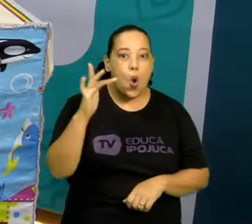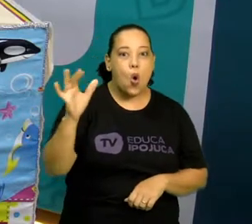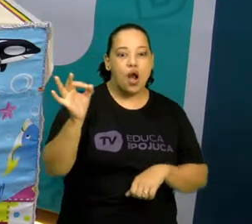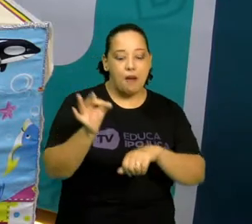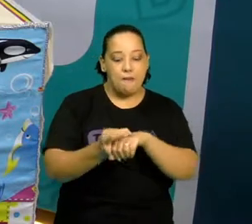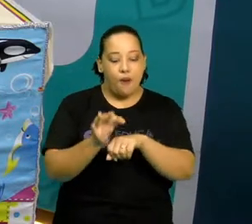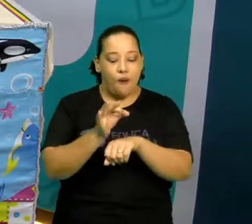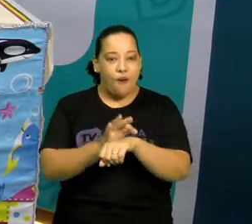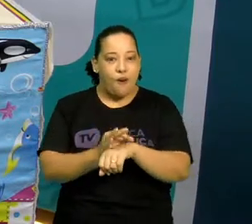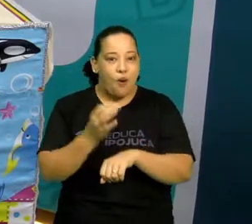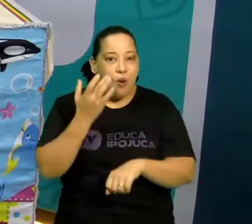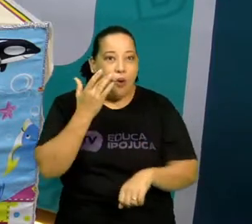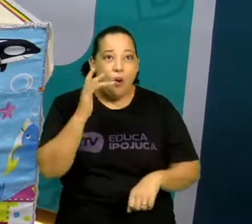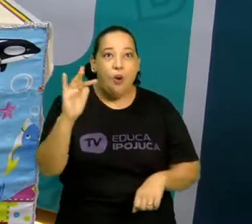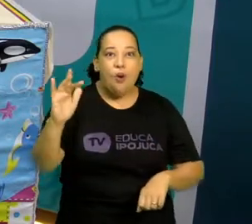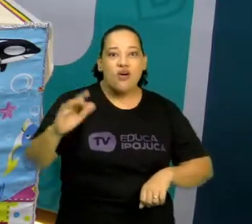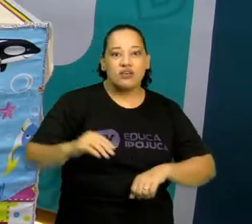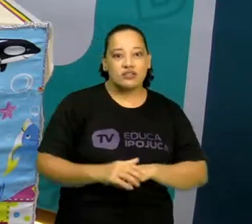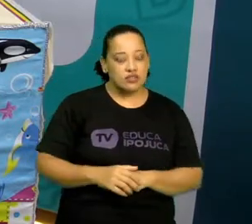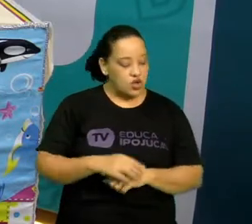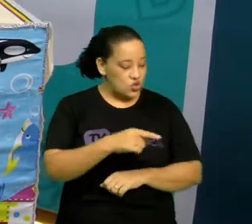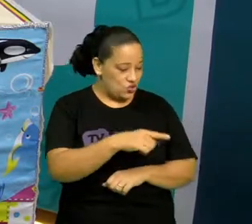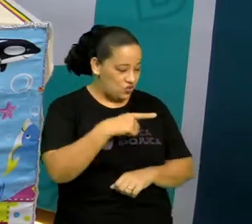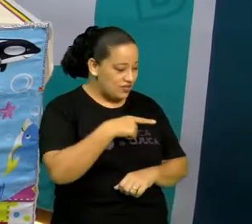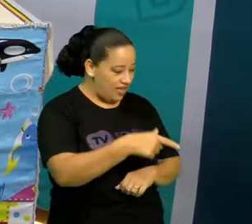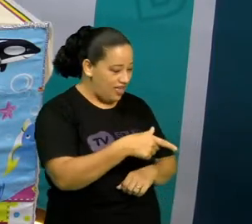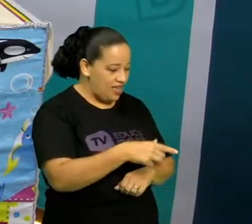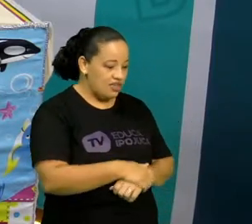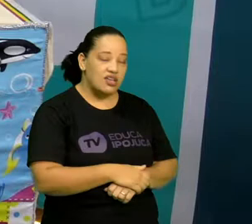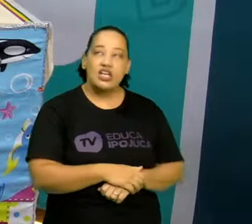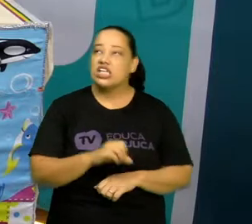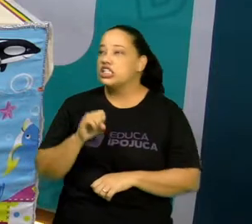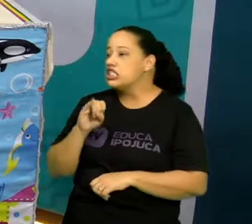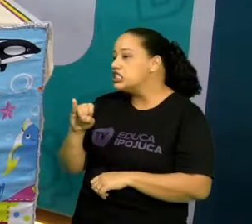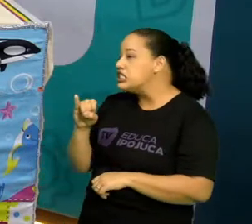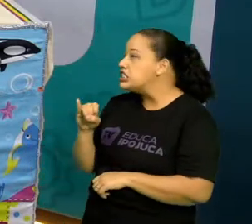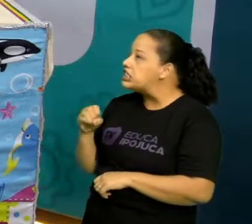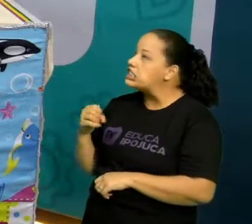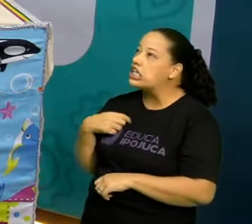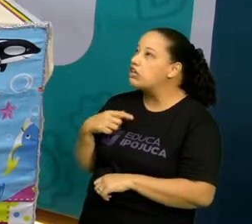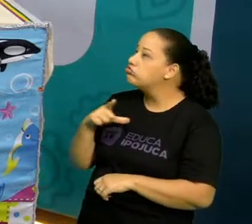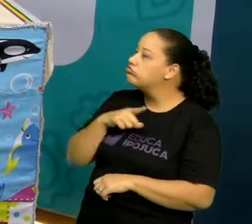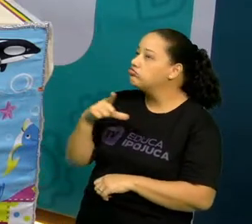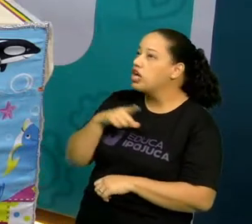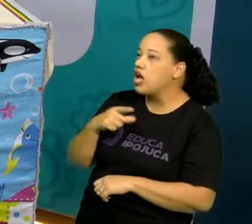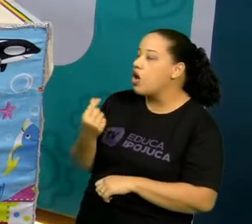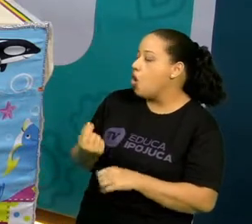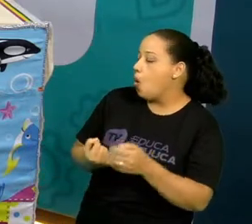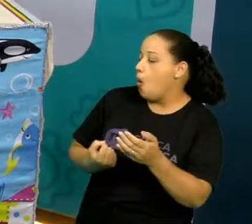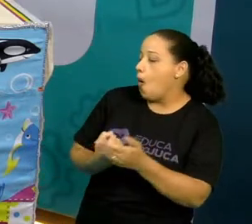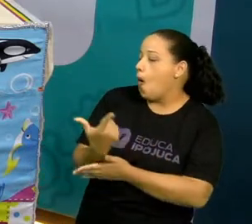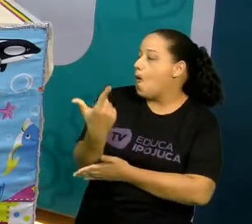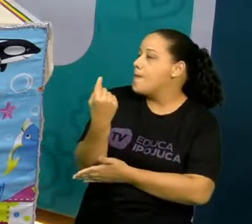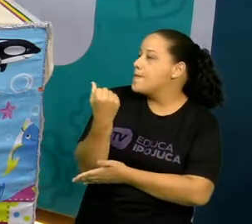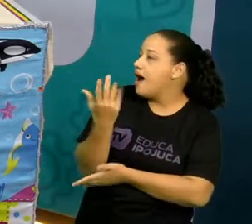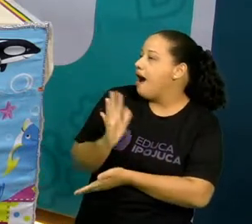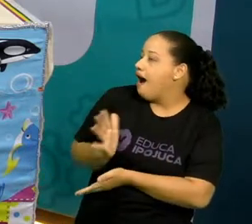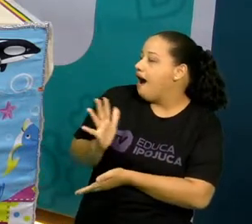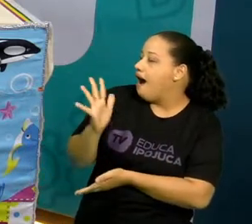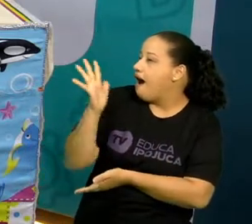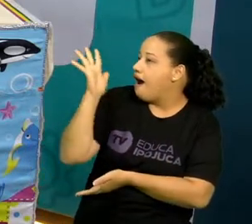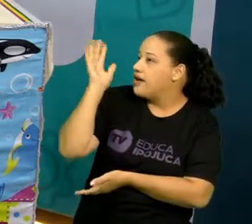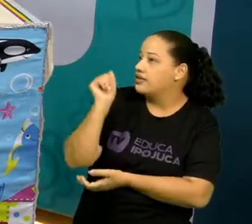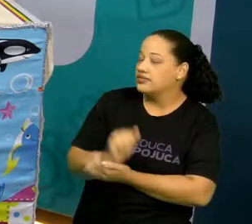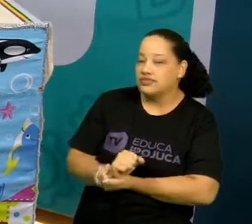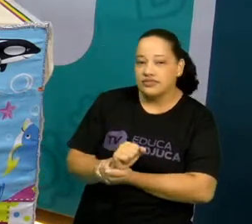ouro. Tu tem? Tenho não. Se eu tivesse, eu comprava uma coisa muito cara. Eu pensei que tu tinha, que eu já ia pedir também pra